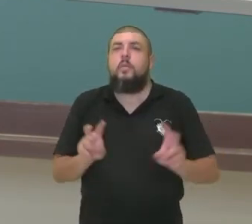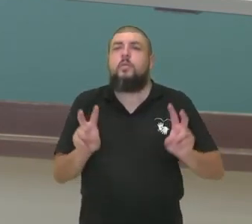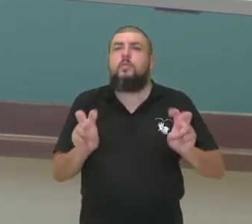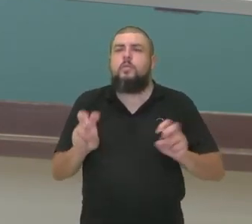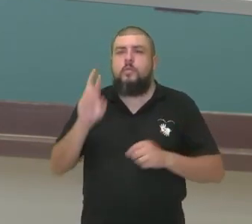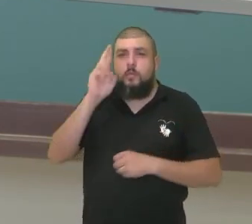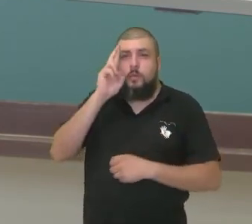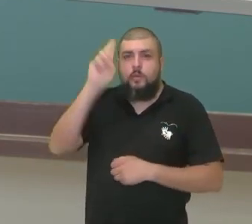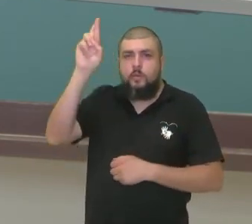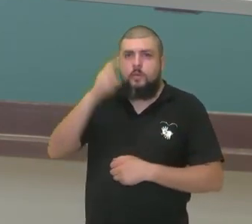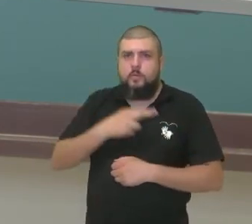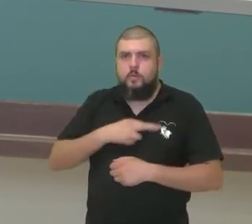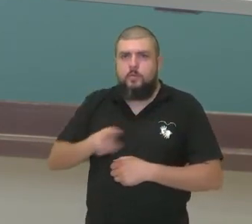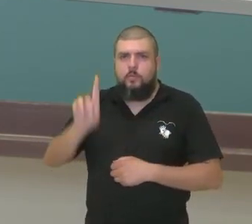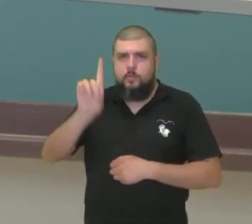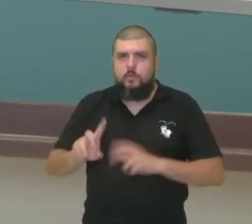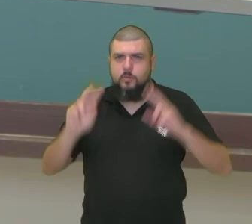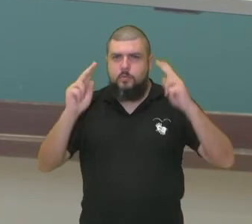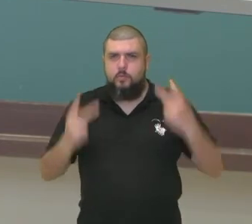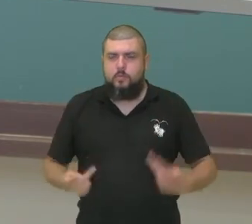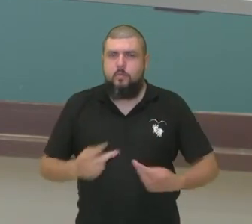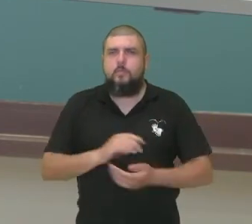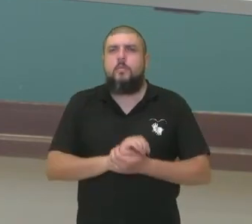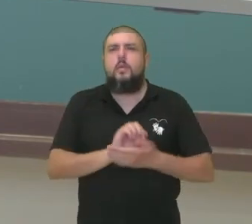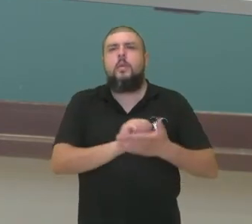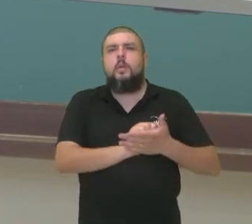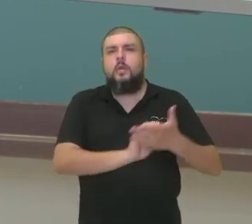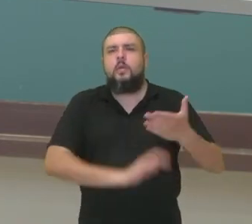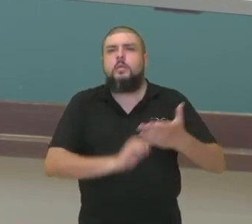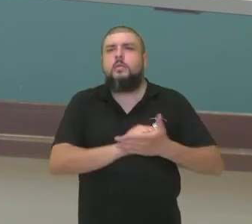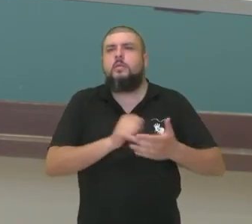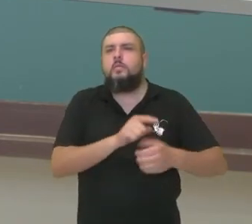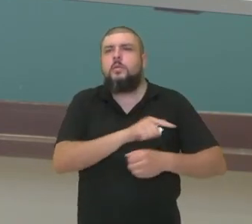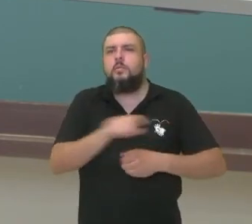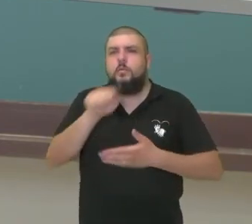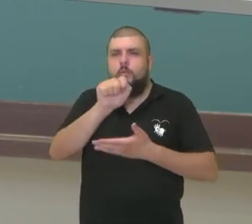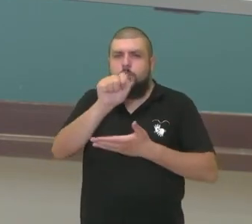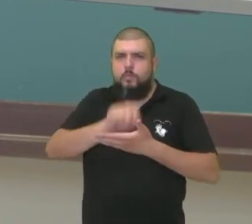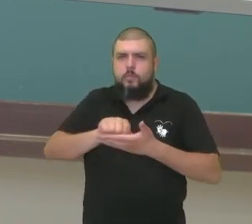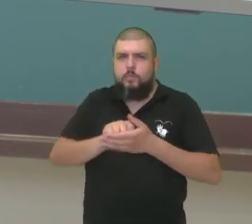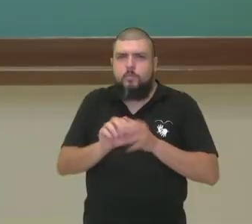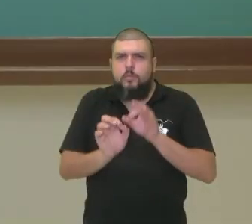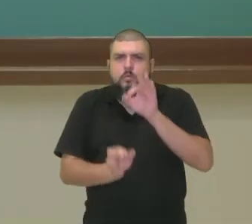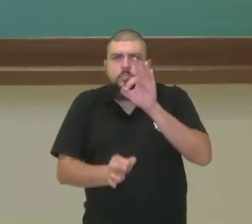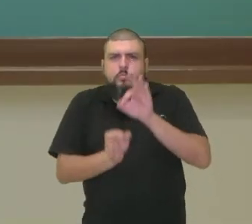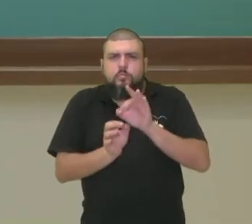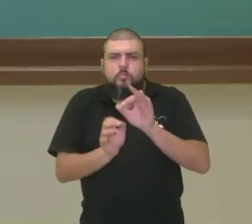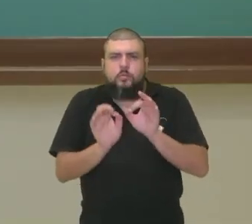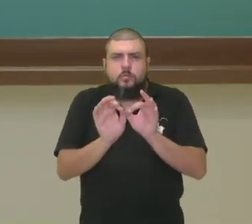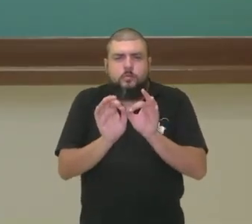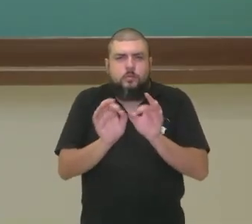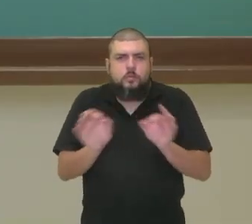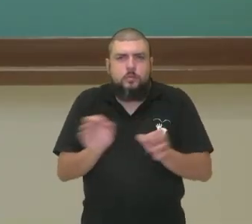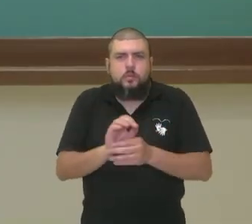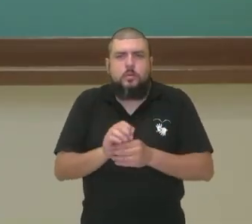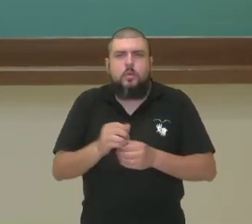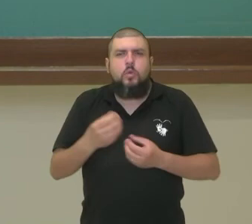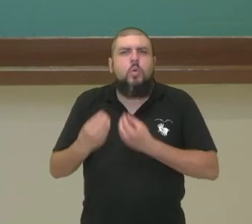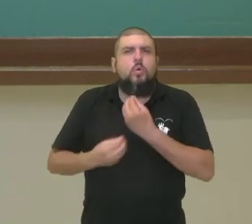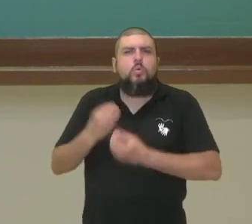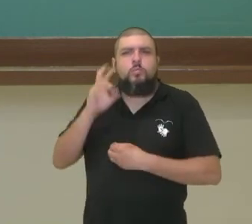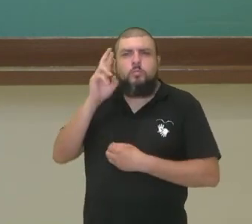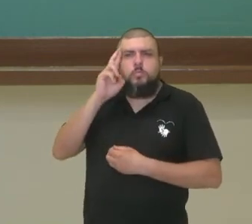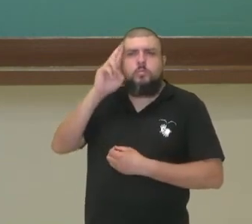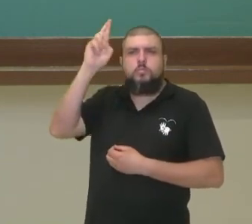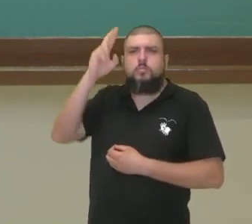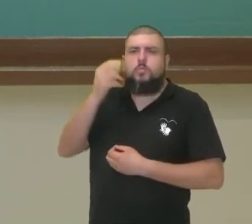religiosos, direitos humanos. E a atividade para vocês escreverem pelo menos um parágrafo descrevendo um bom líder. Então,